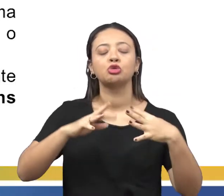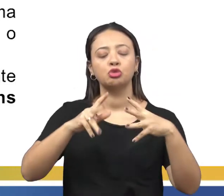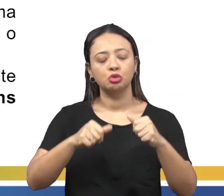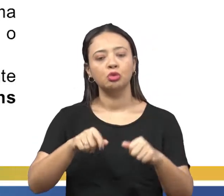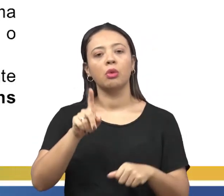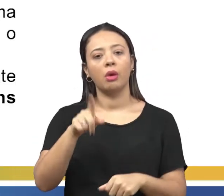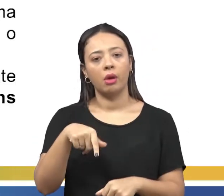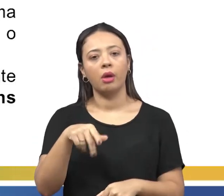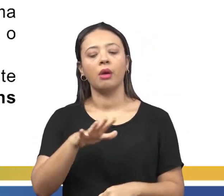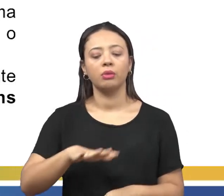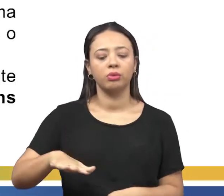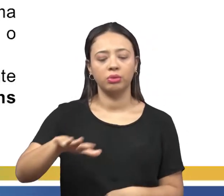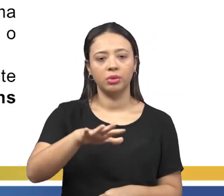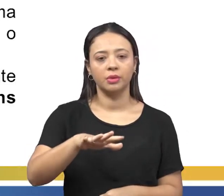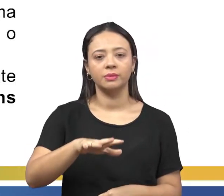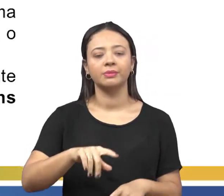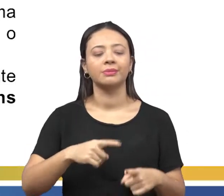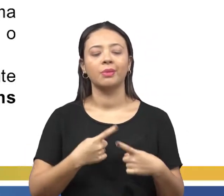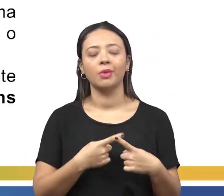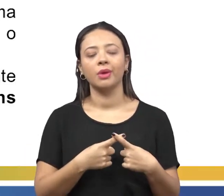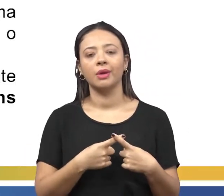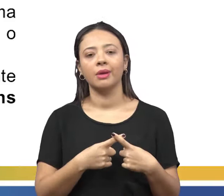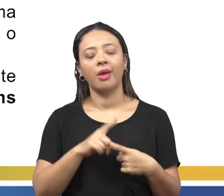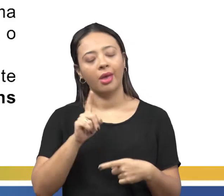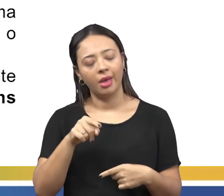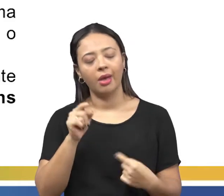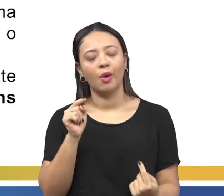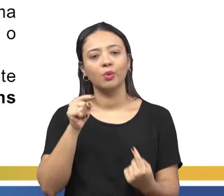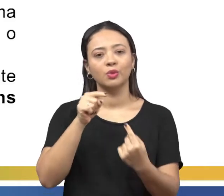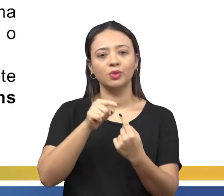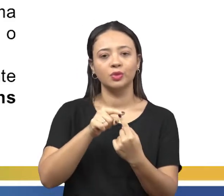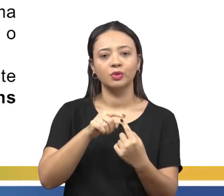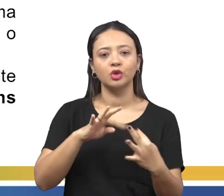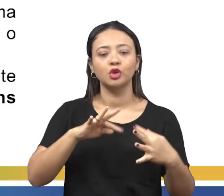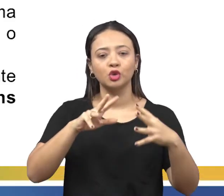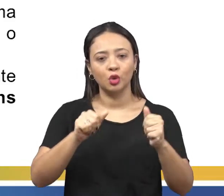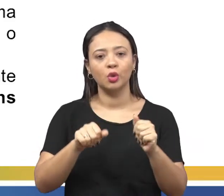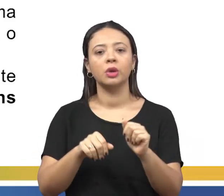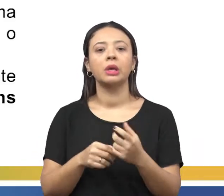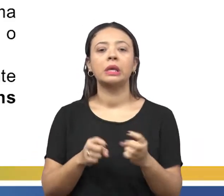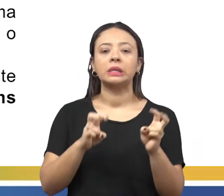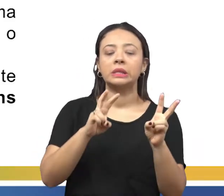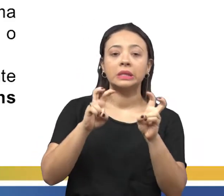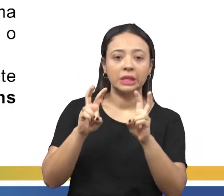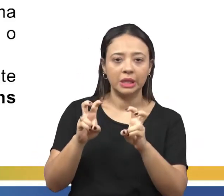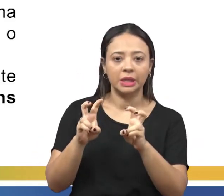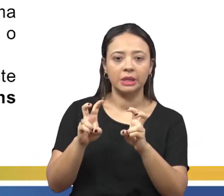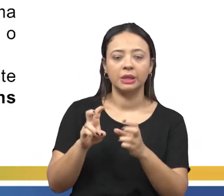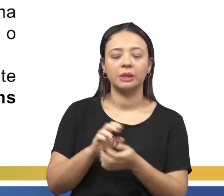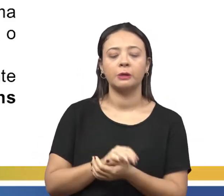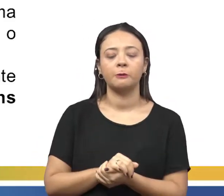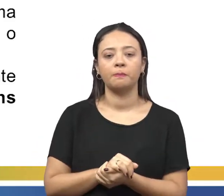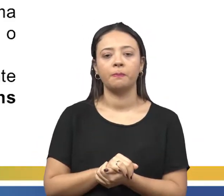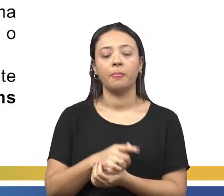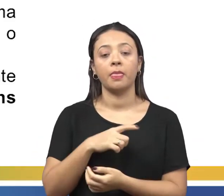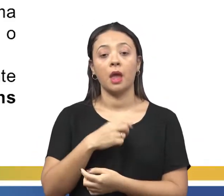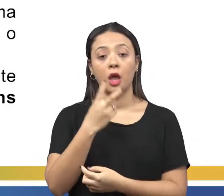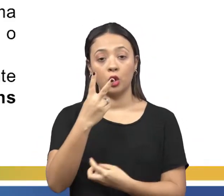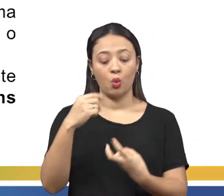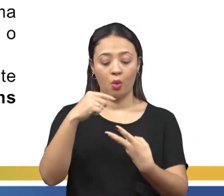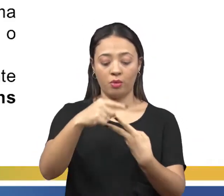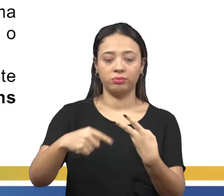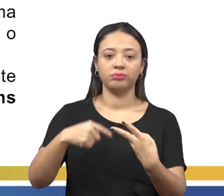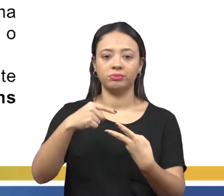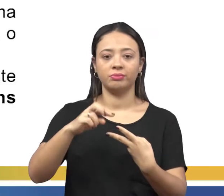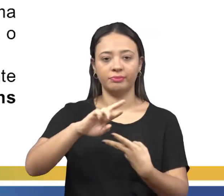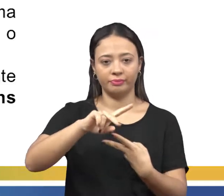Porque a paisagem ela é a razão da abrangência desses termos comumente. Ela é dividida em 2 campos, 2 ramos,